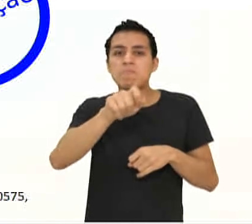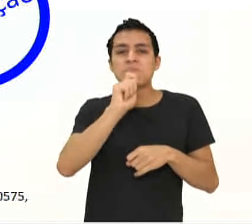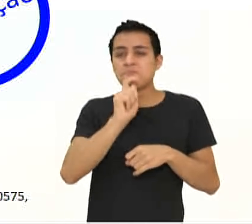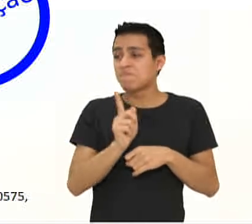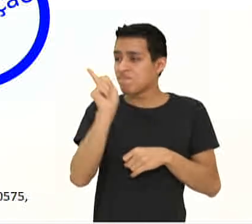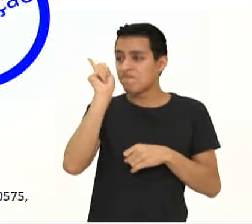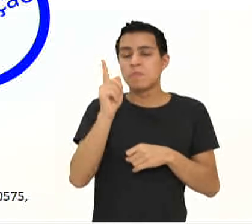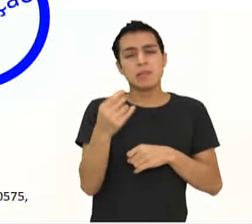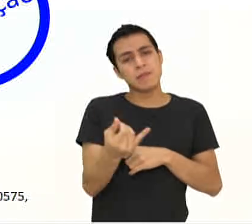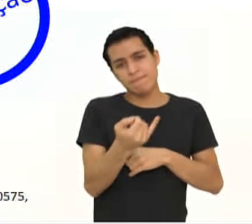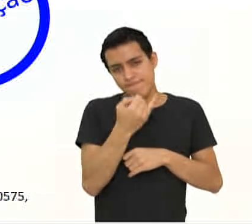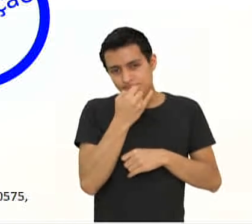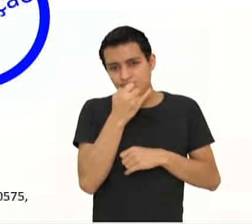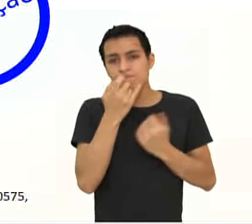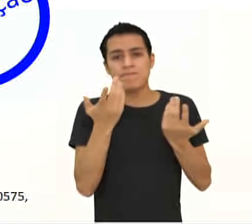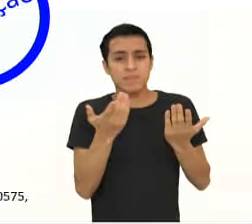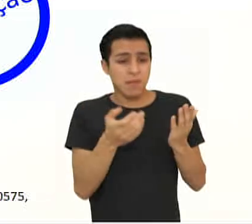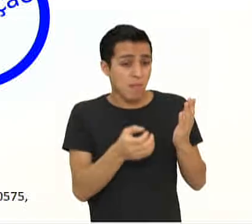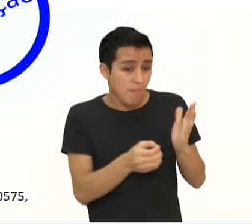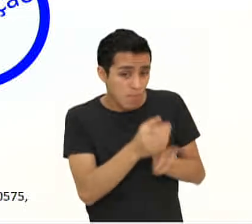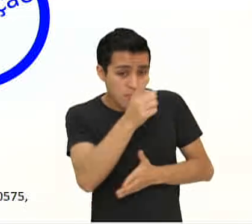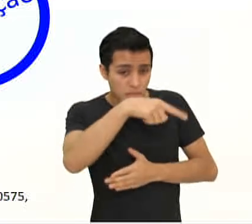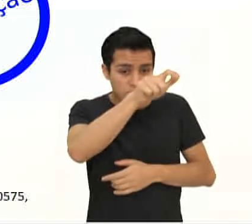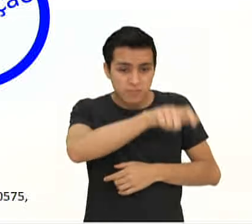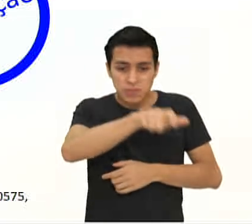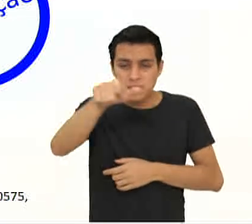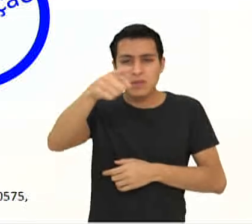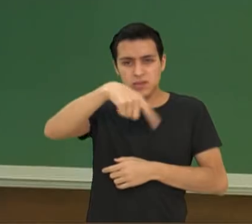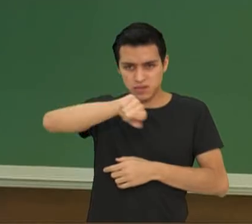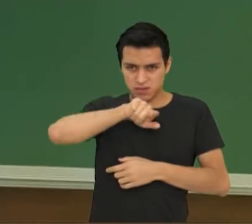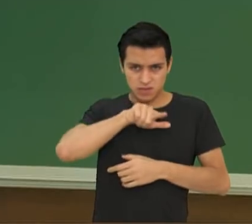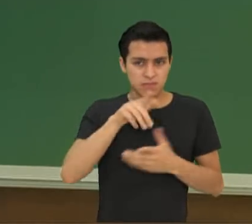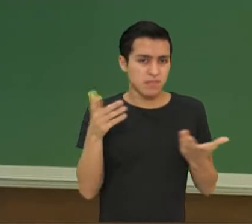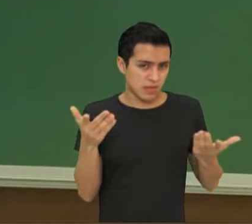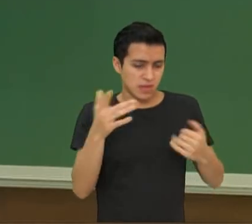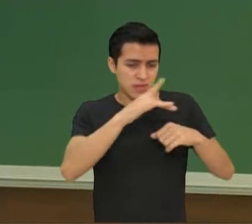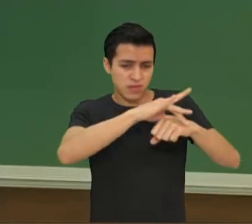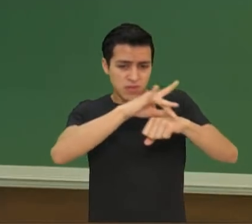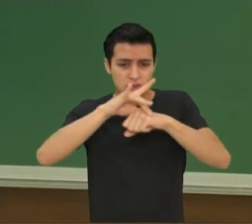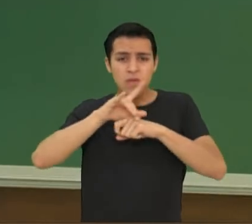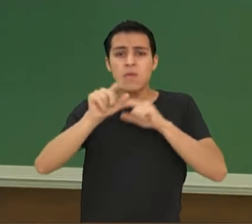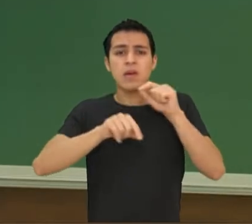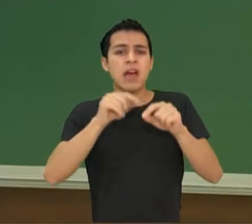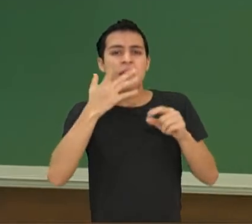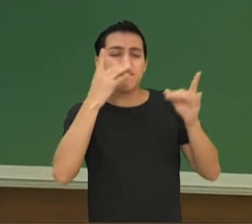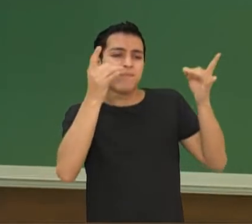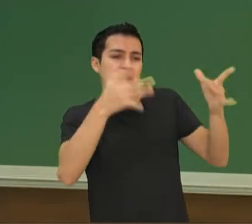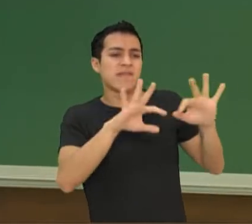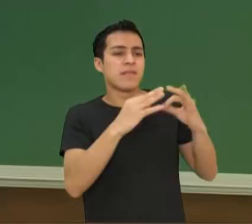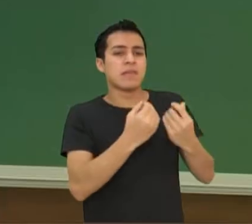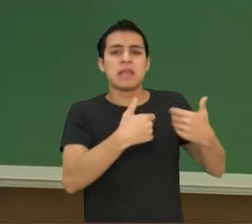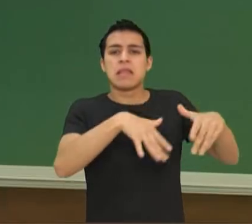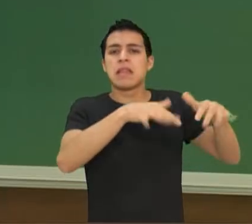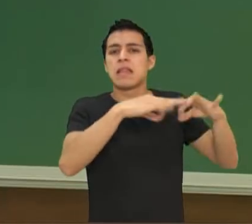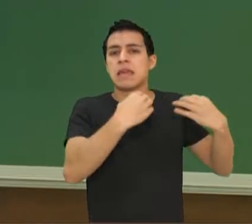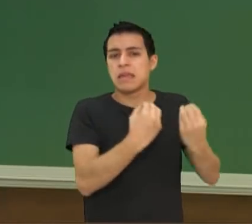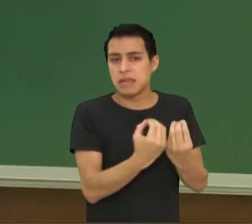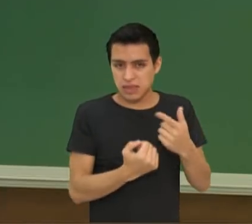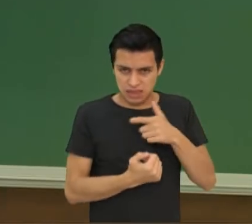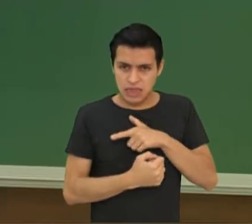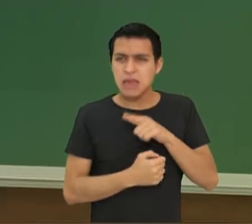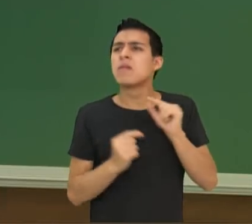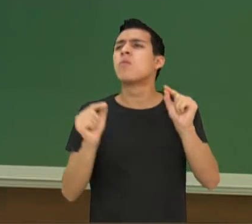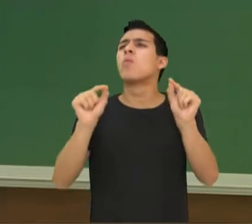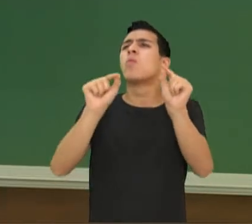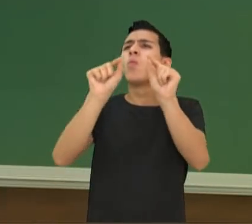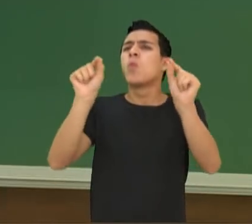ainda, o que é muito triste. E muitas dessas pessoas que têm essa doença são abandonadas pela família. Então, existem, espalhado